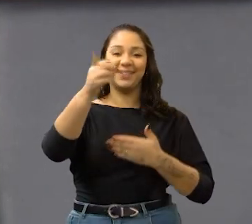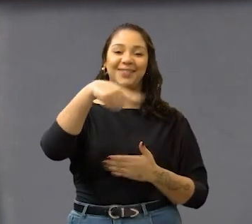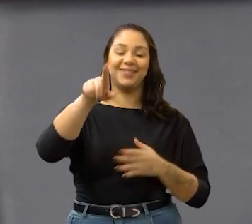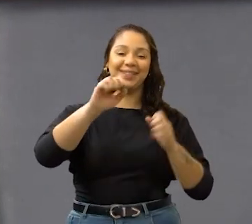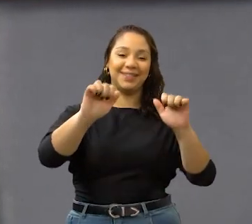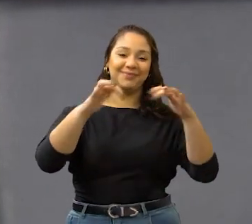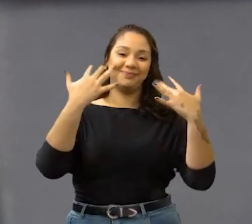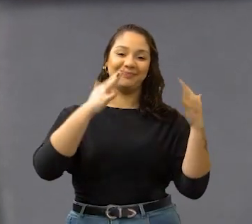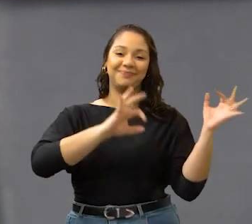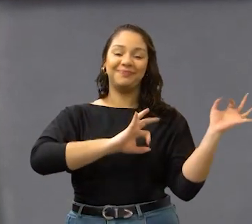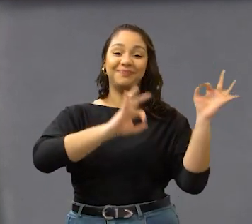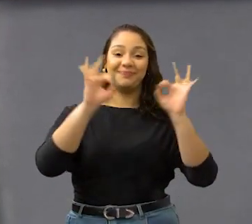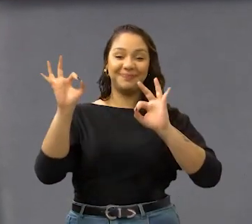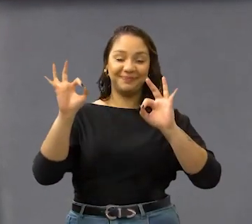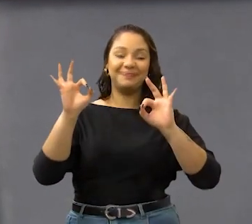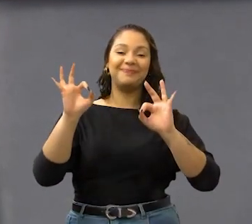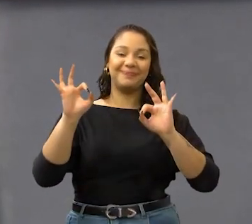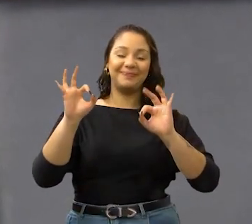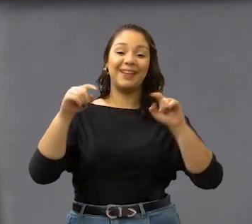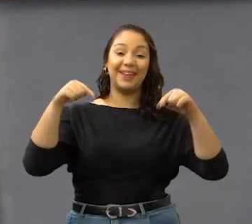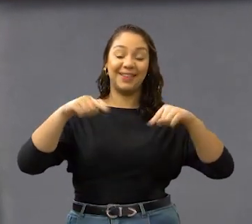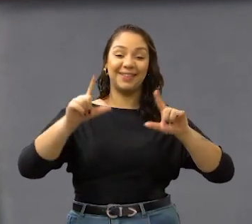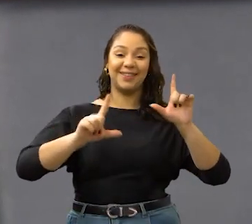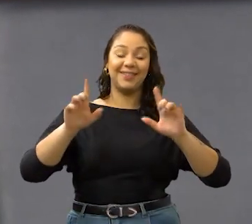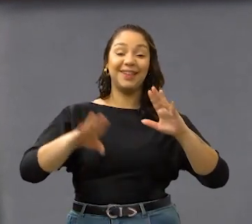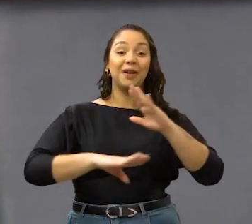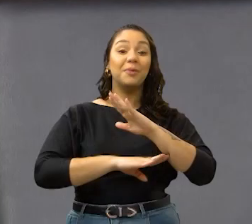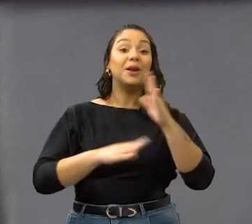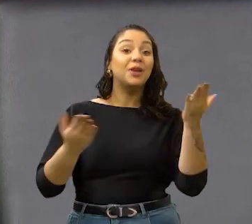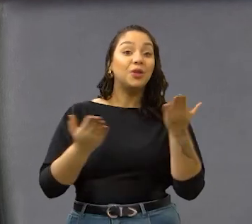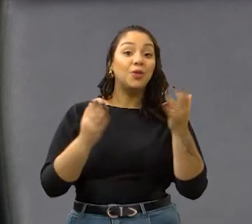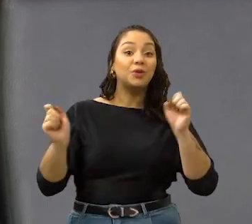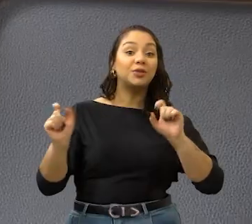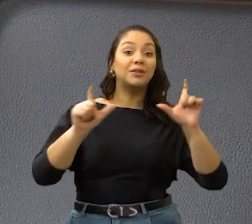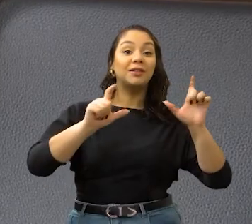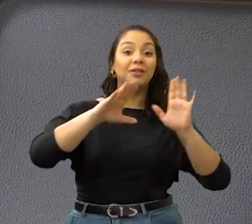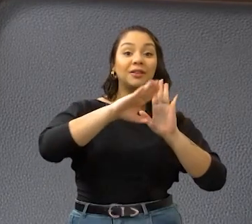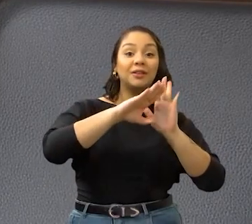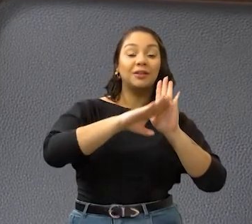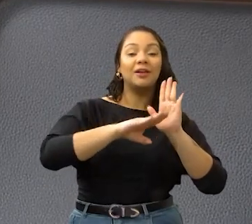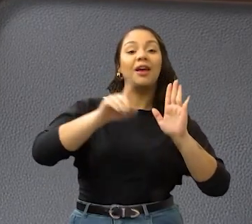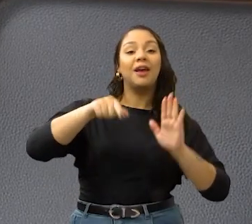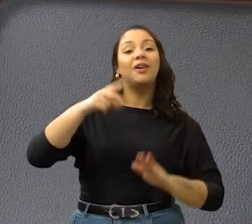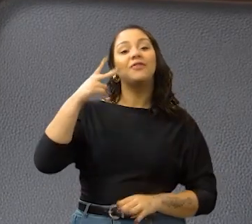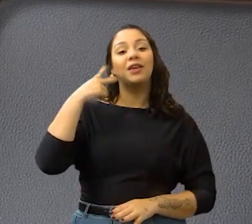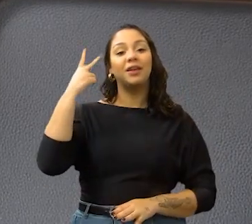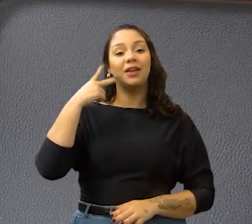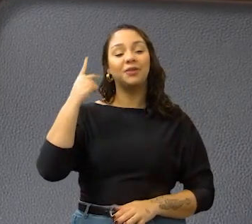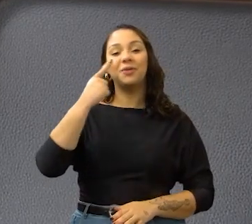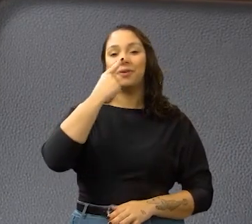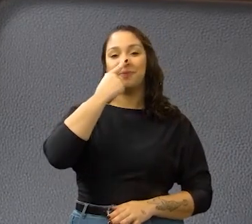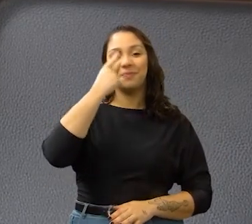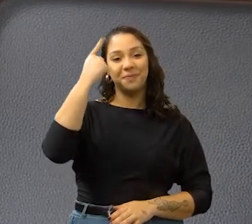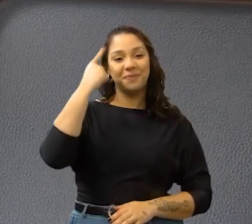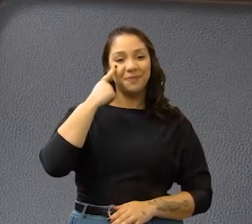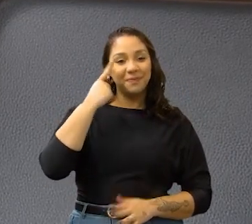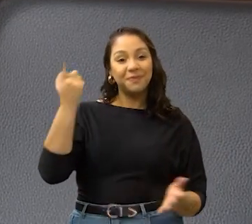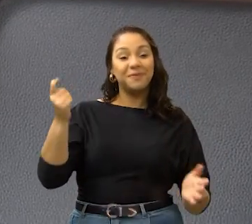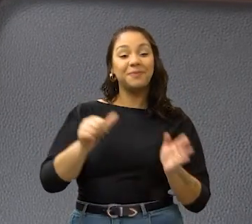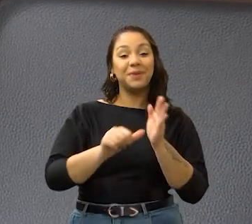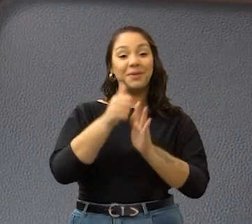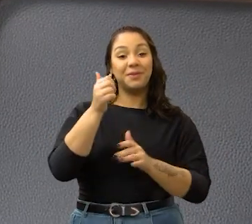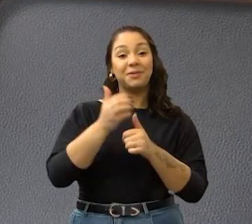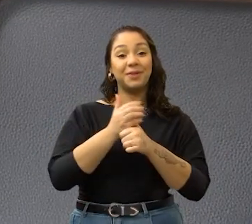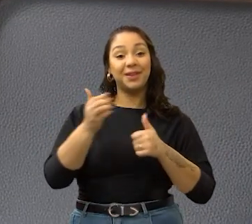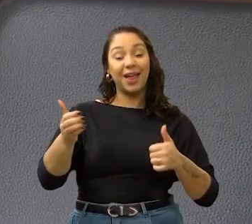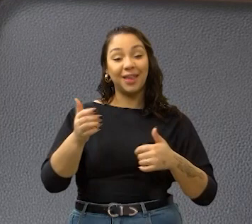Muito obrigado pela sua companhia, pela sua audiência. E quem está em pauta hoje é a vereadora Paola Miguel. Ela que neste